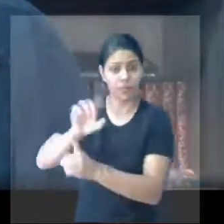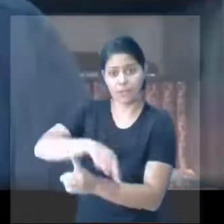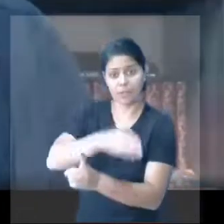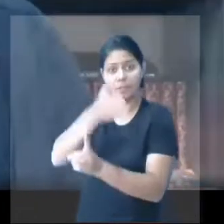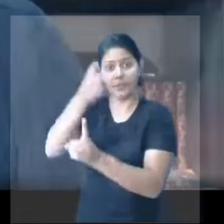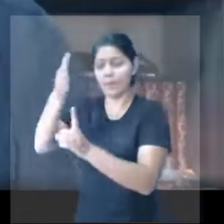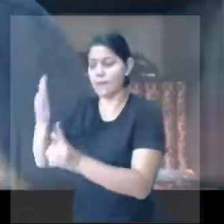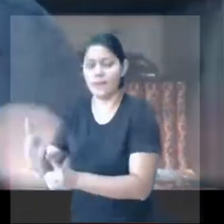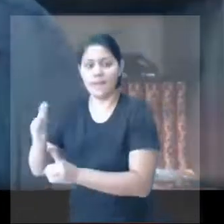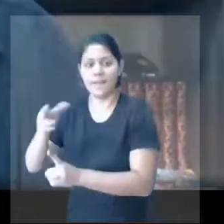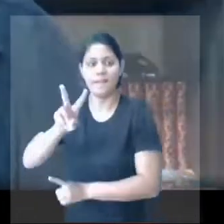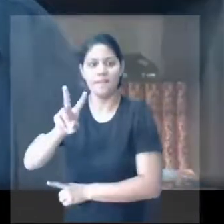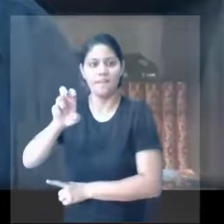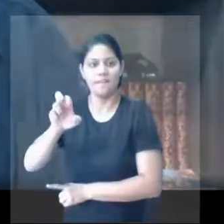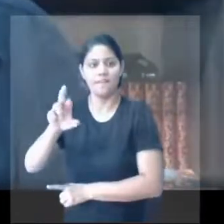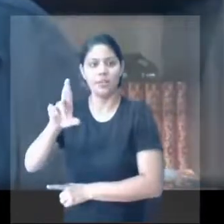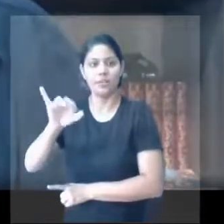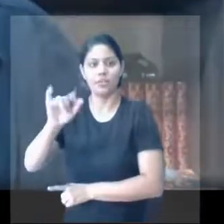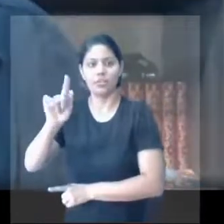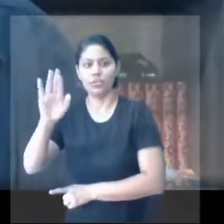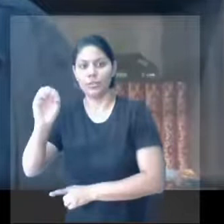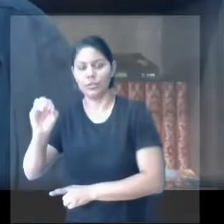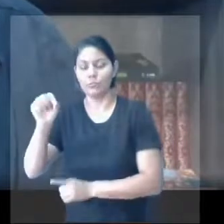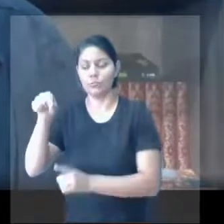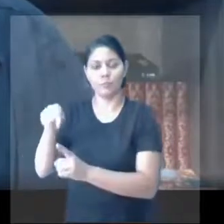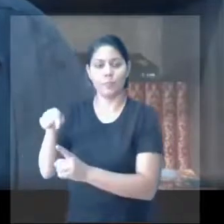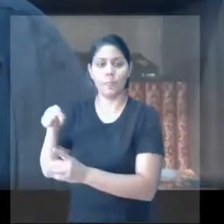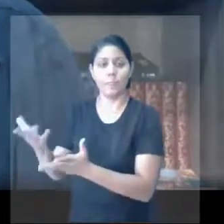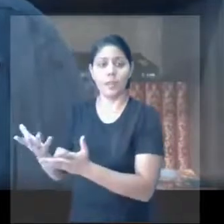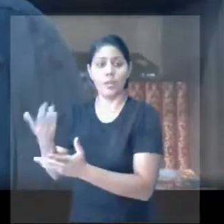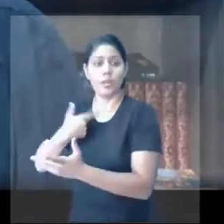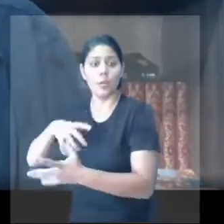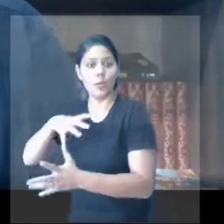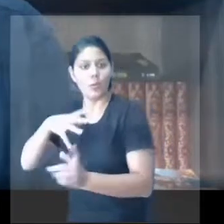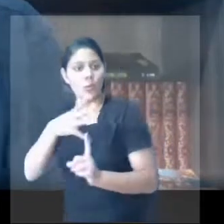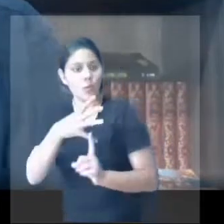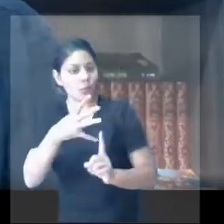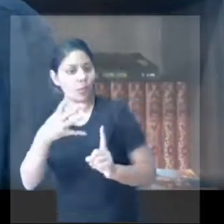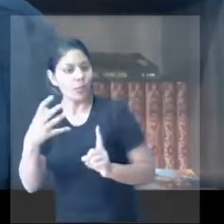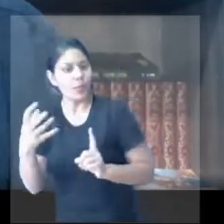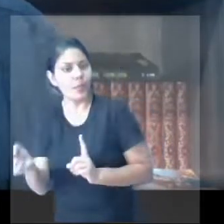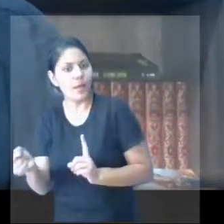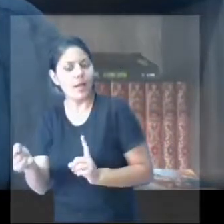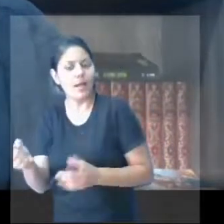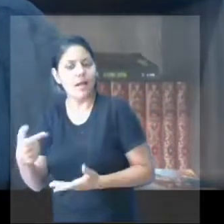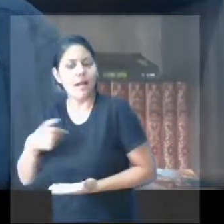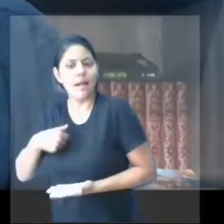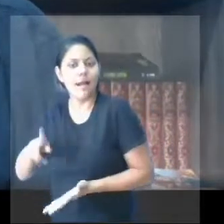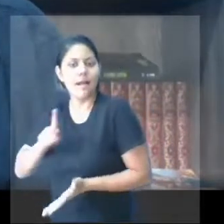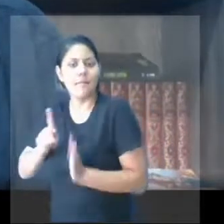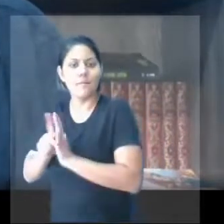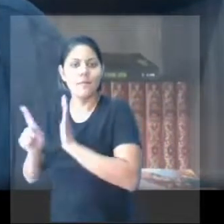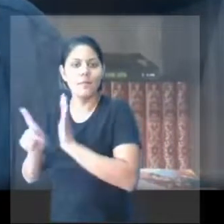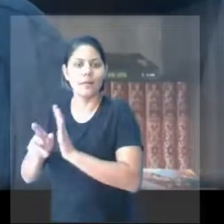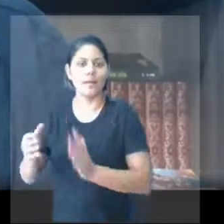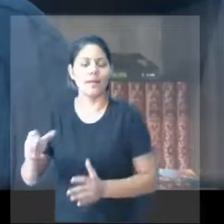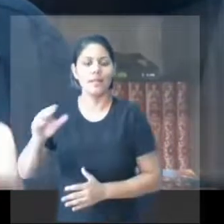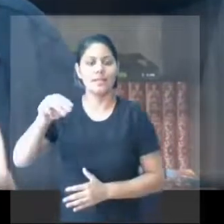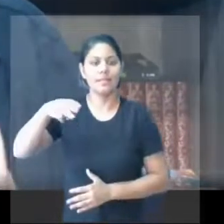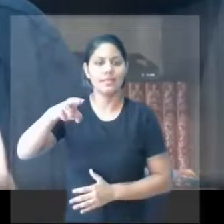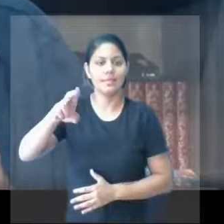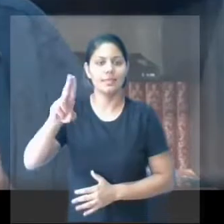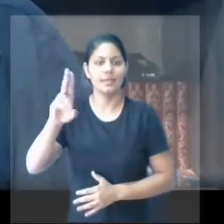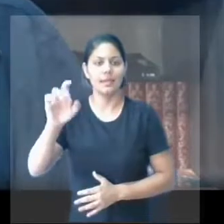Vários séculos depois, Virgílio toma como inspiração as obras da Ilíada e da Odisseia e escreve sua própria obra, a Eneida. Ou seja, ele